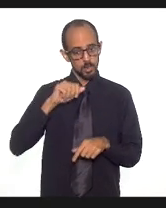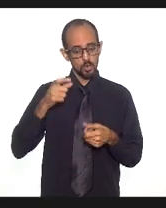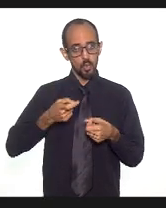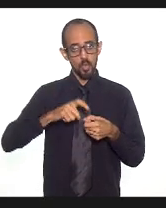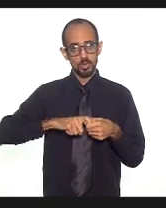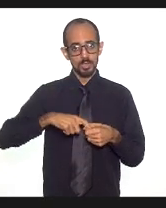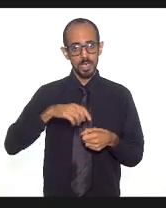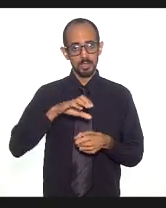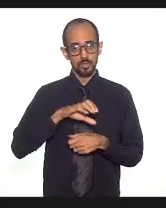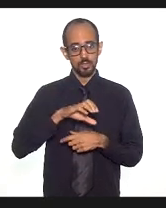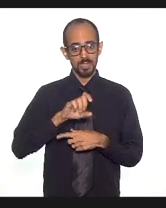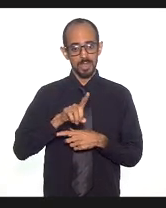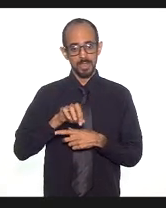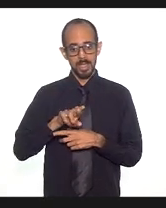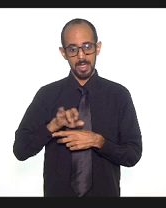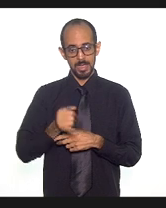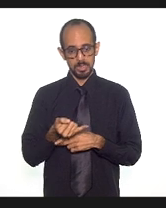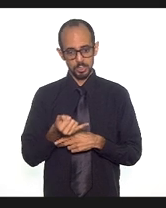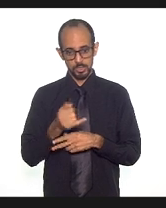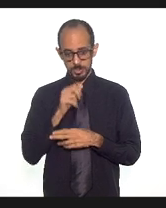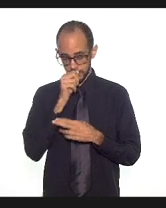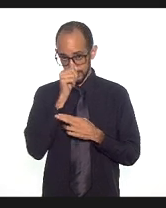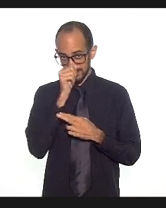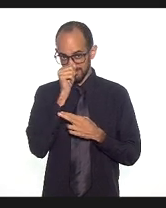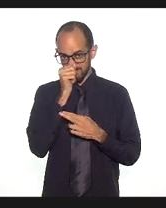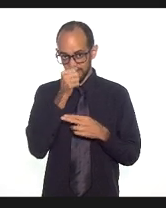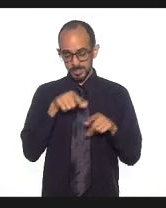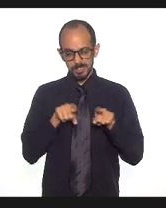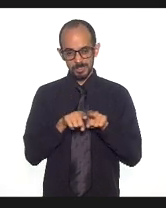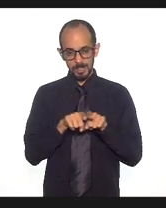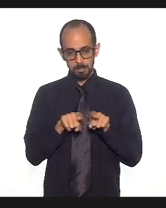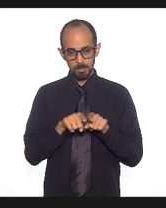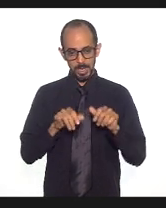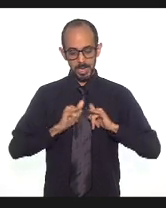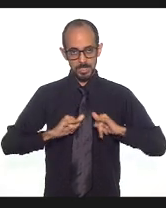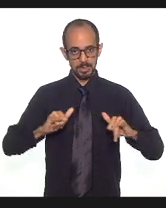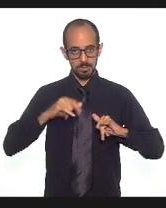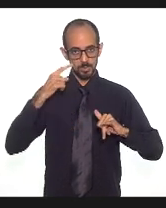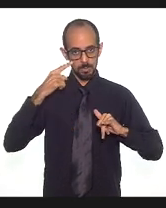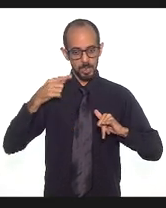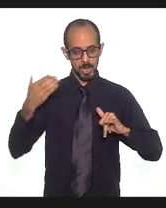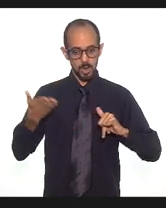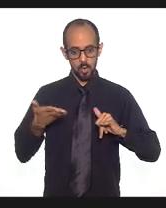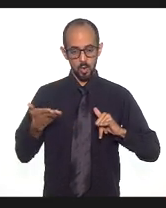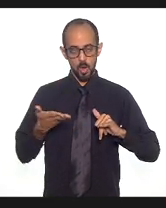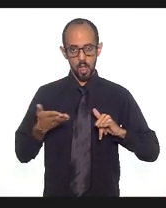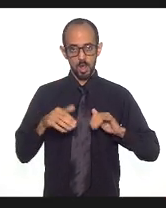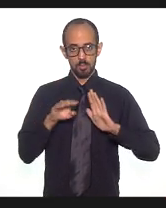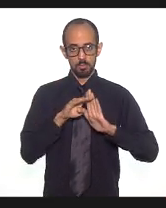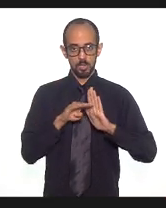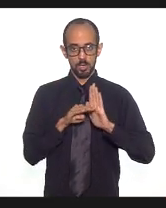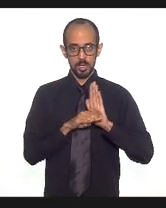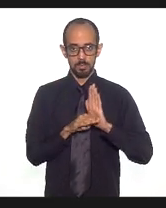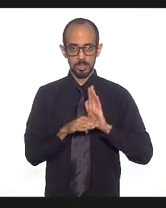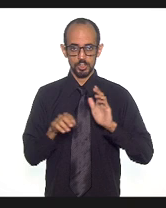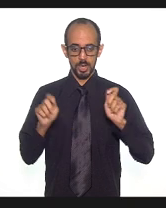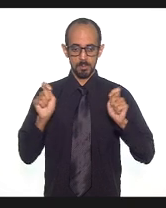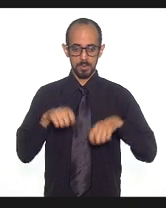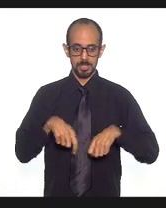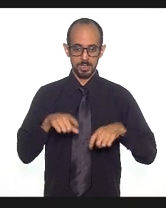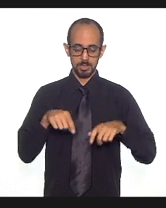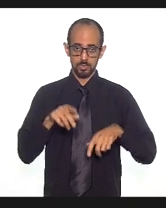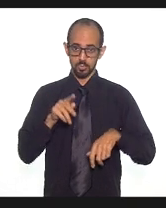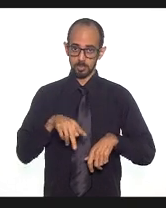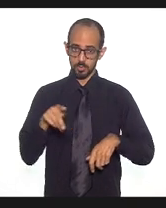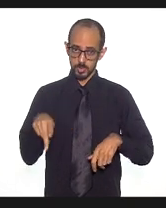mais de 7.500 vagas. Também lançamos, essa semana, um programa de capacitação de professores,